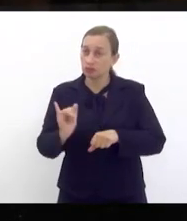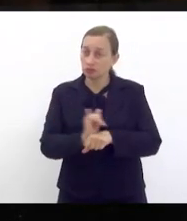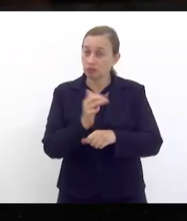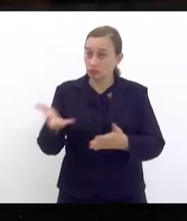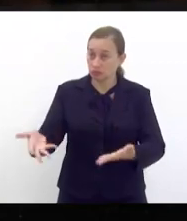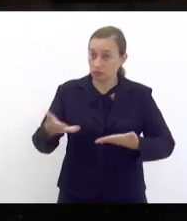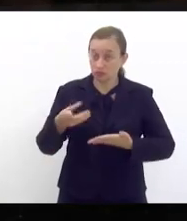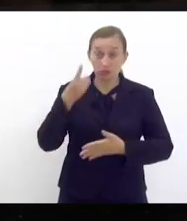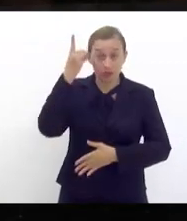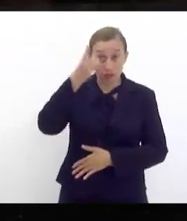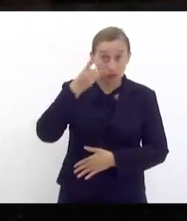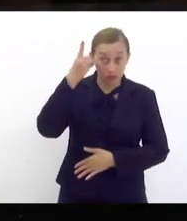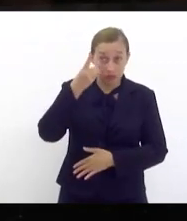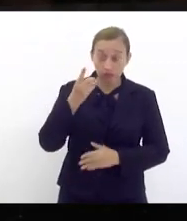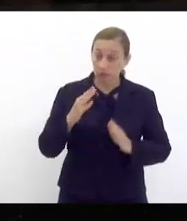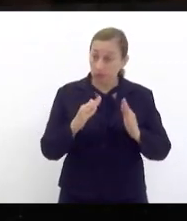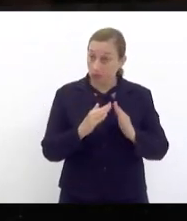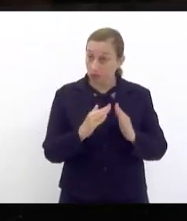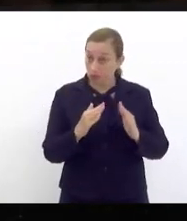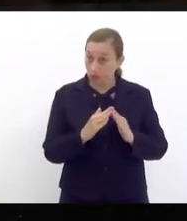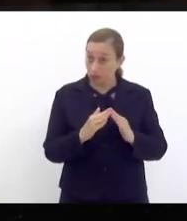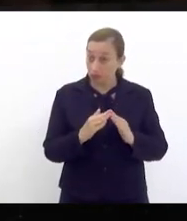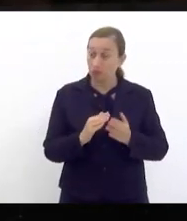as deputadas e os deputados dessa casa para